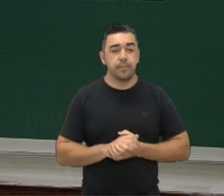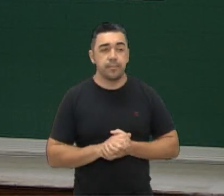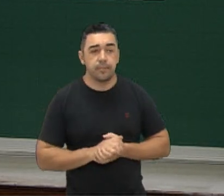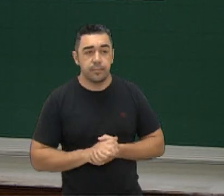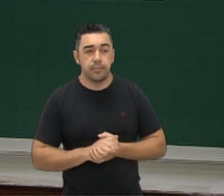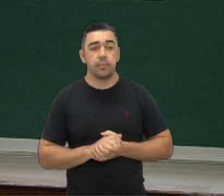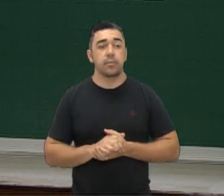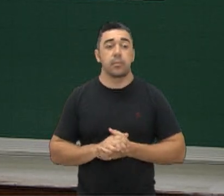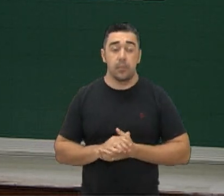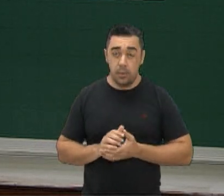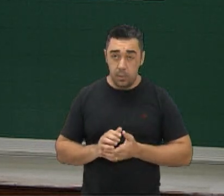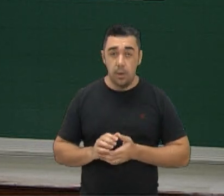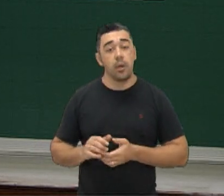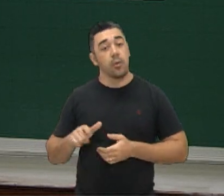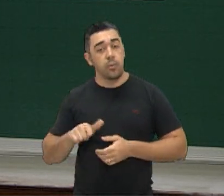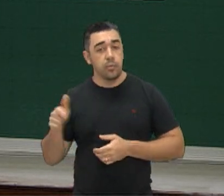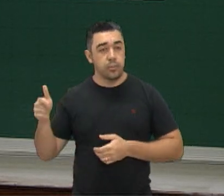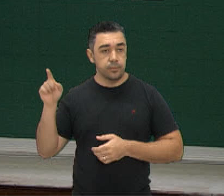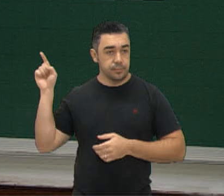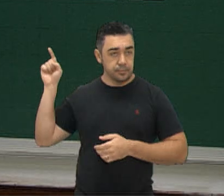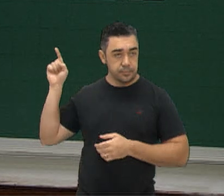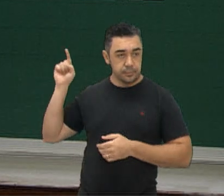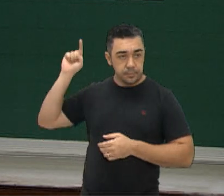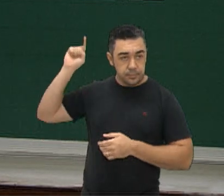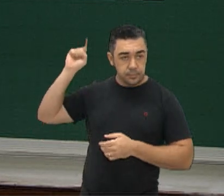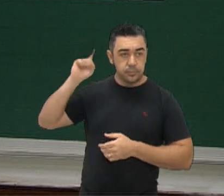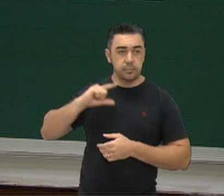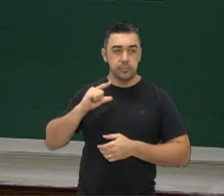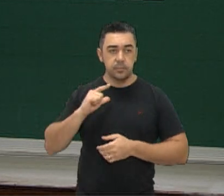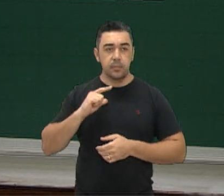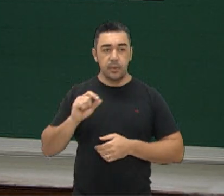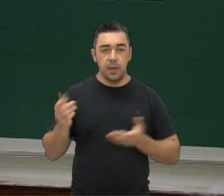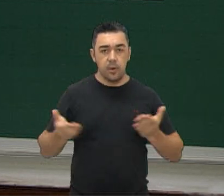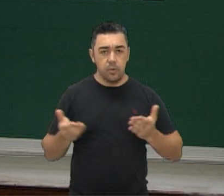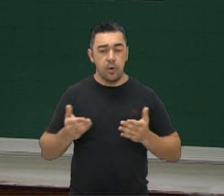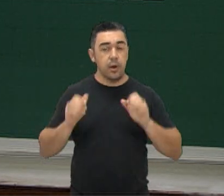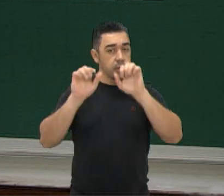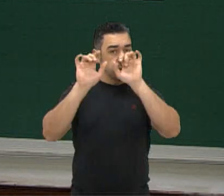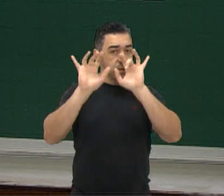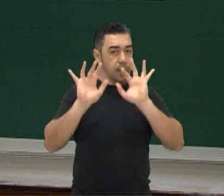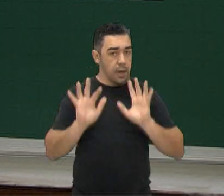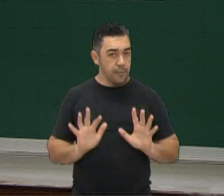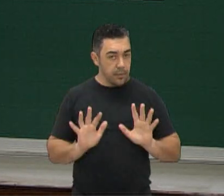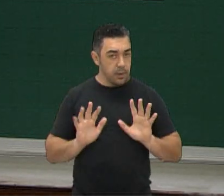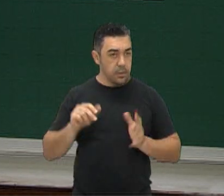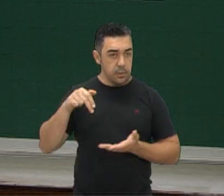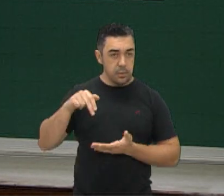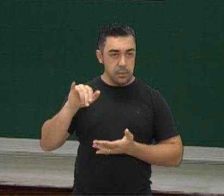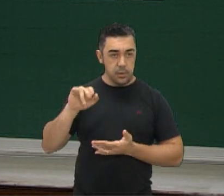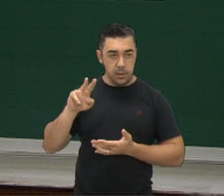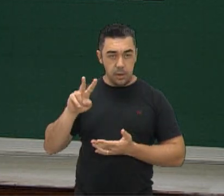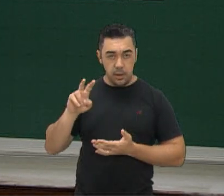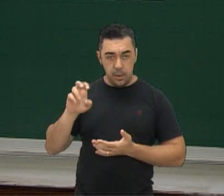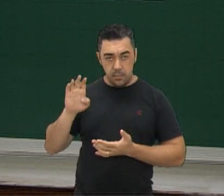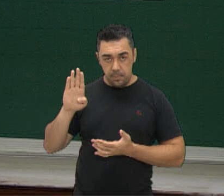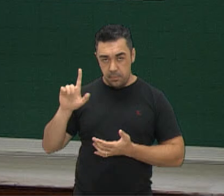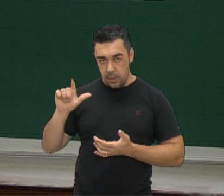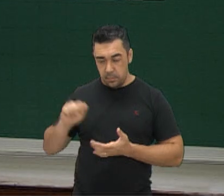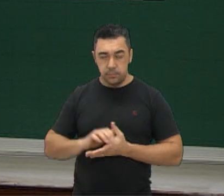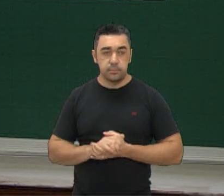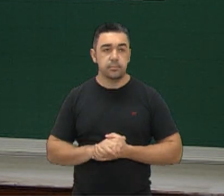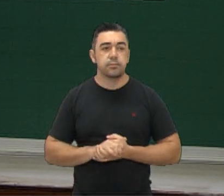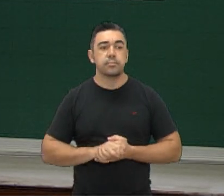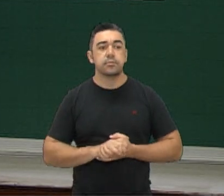Hay niebla, ou então hay mucha niebla. Isso para países onde se niebla, né? Tem muita